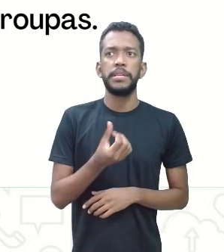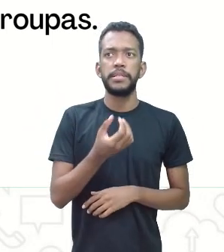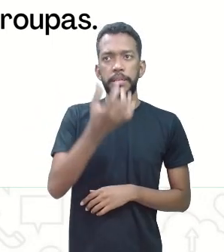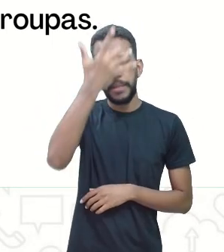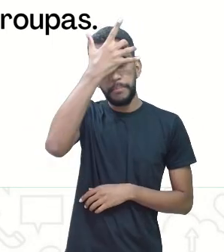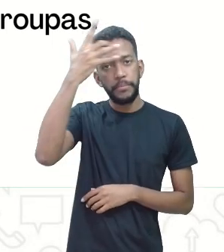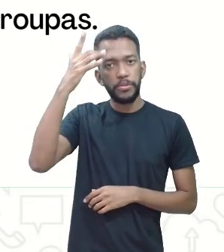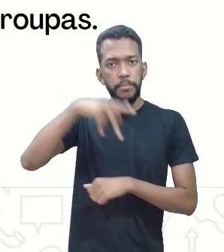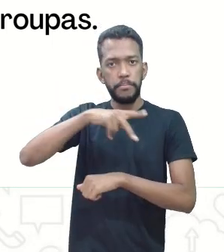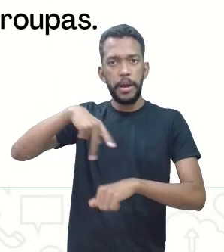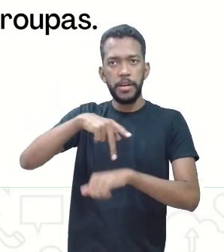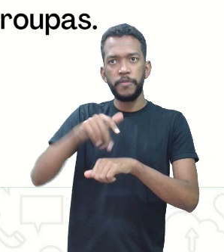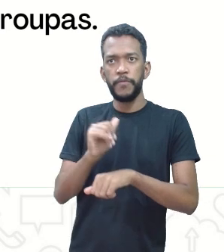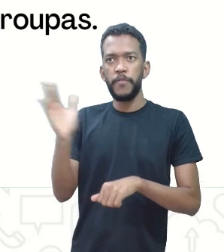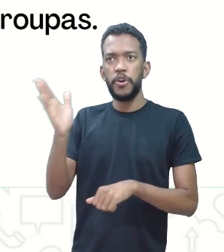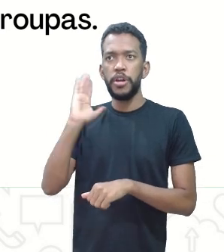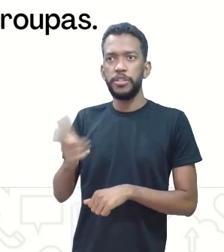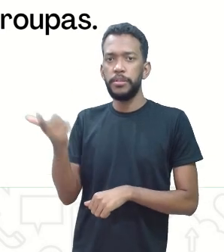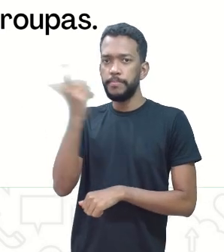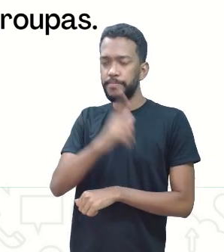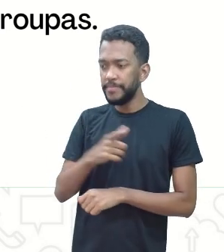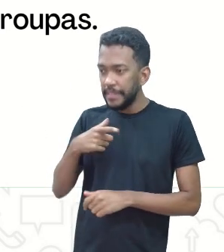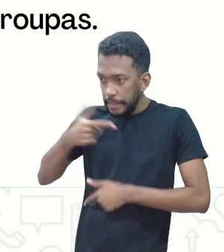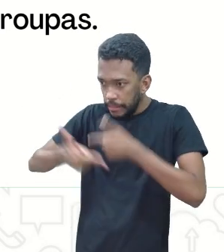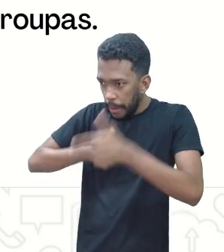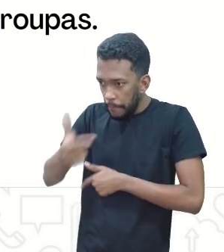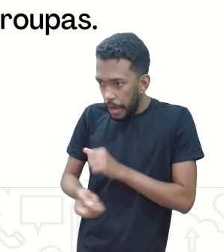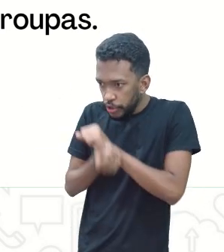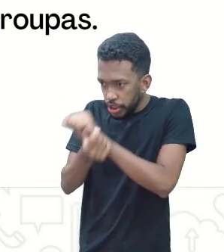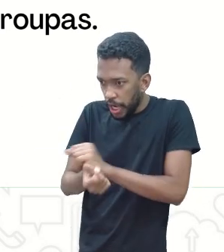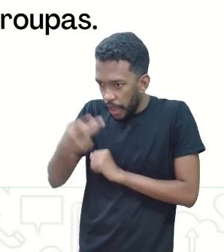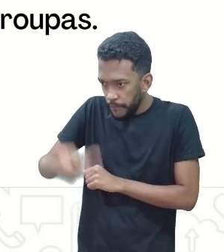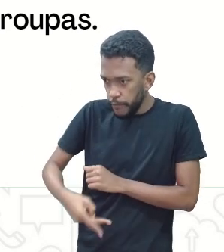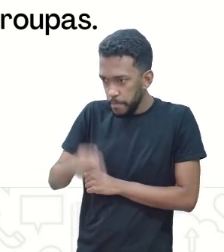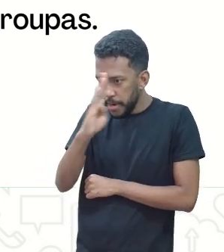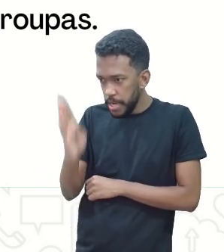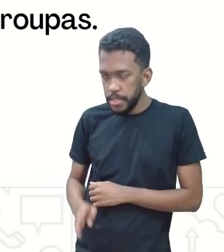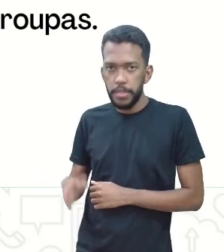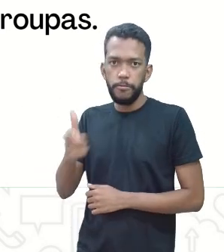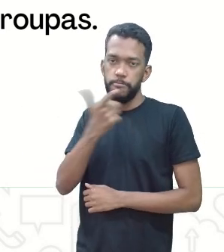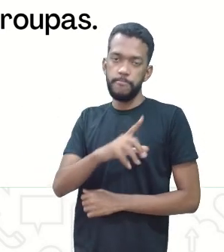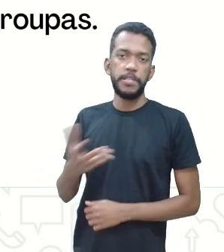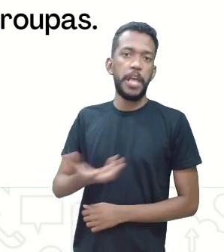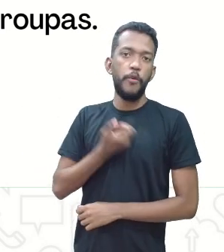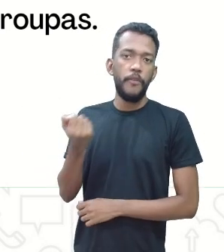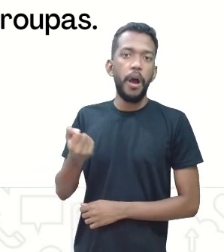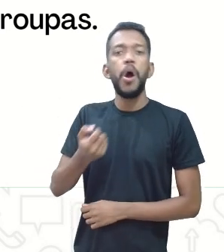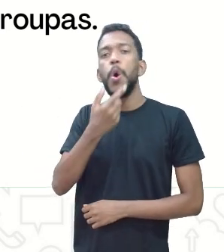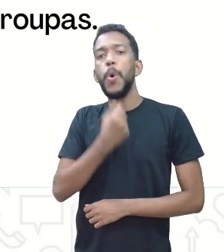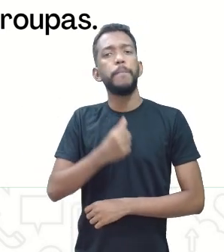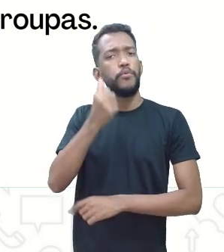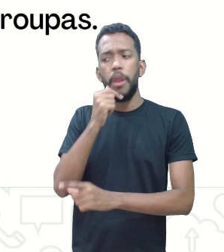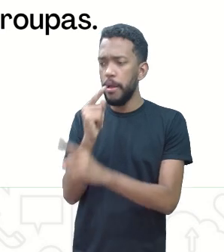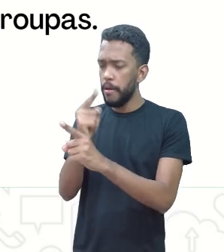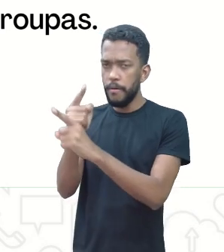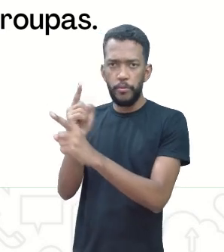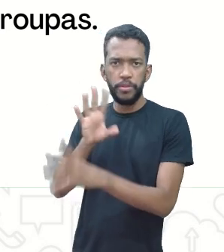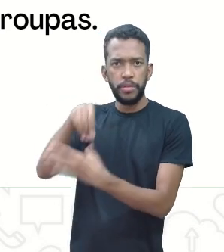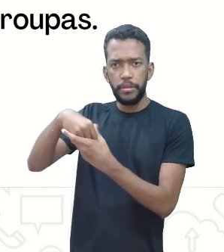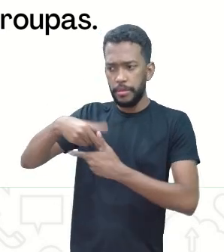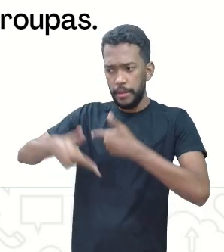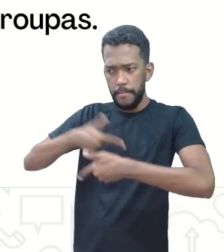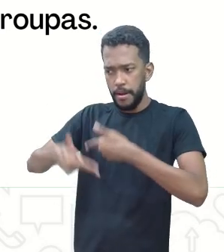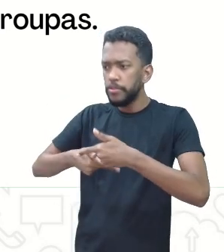860 estrangeiros foram resgatados do trabalho escravo no Brasil. Entre as mulheres e homens encontrados nas